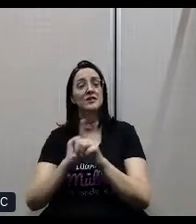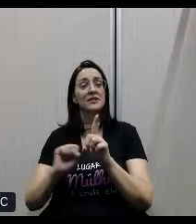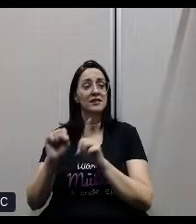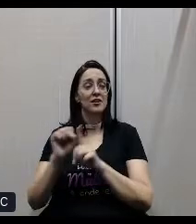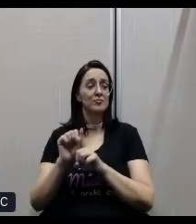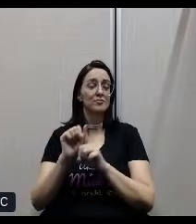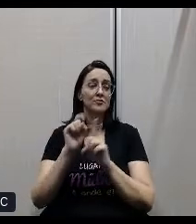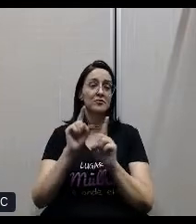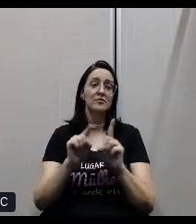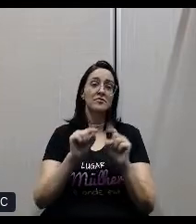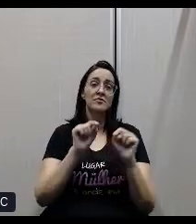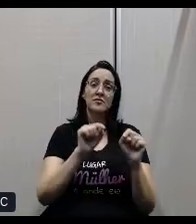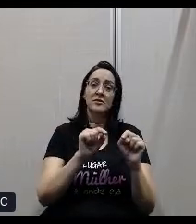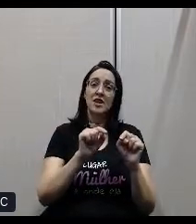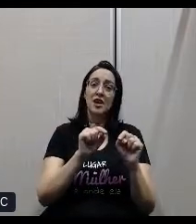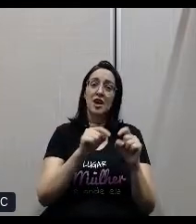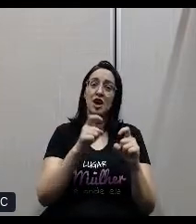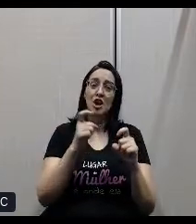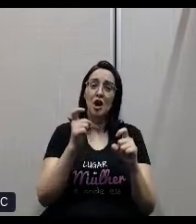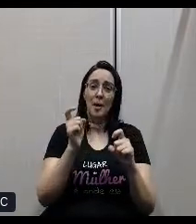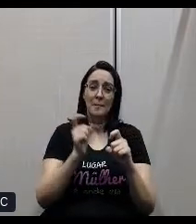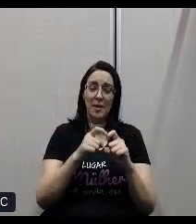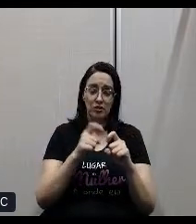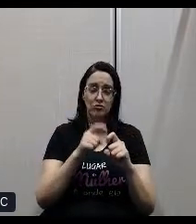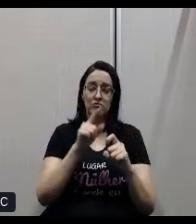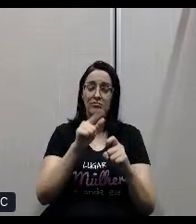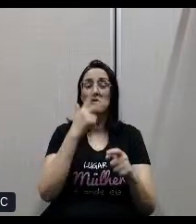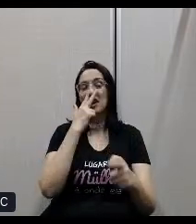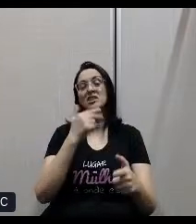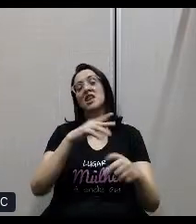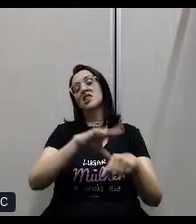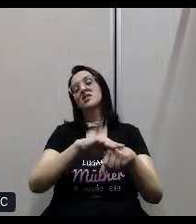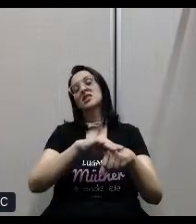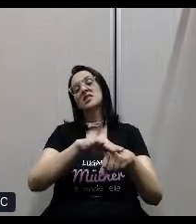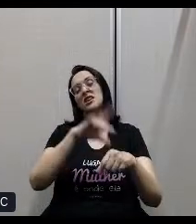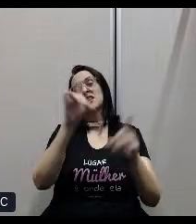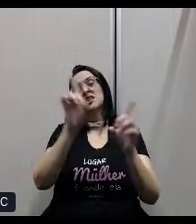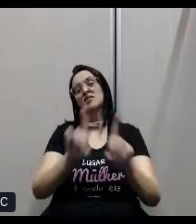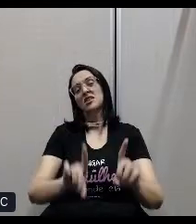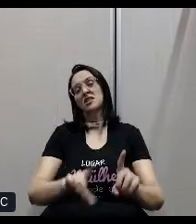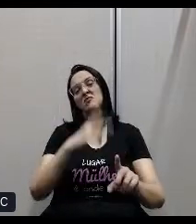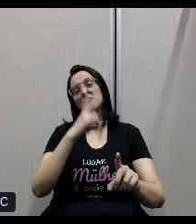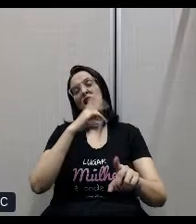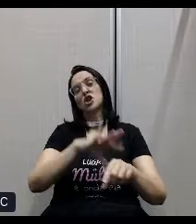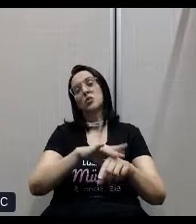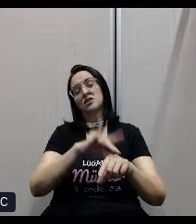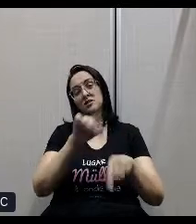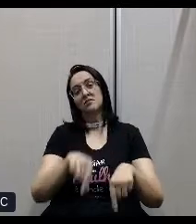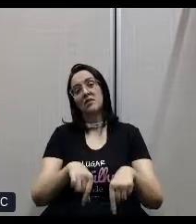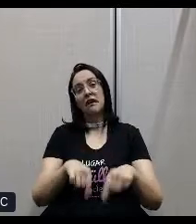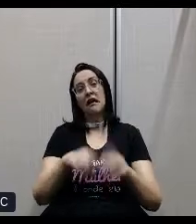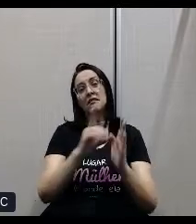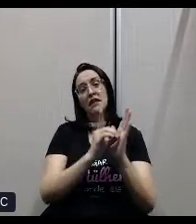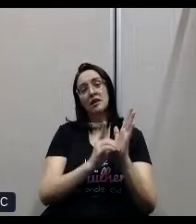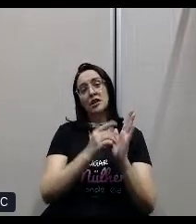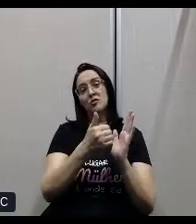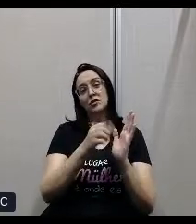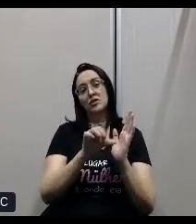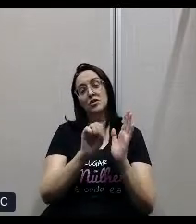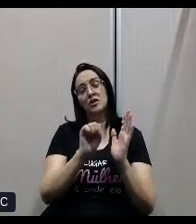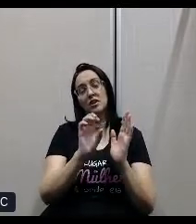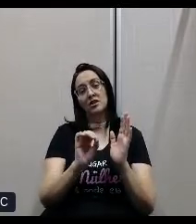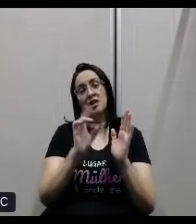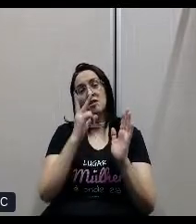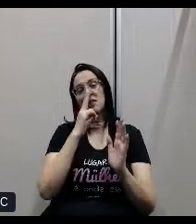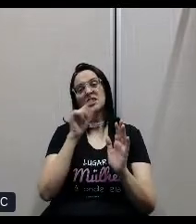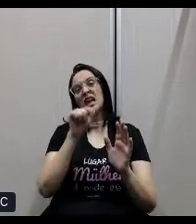a deficiência ela é lida como um problema, né? Isso vem lá da década de 80, quando as pessoas começaram a entender a deficiência como uma